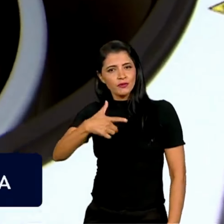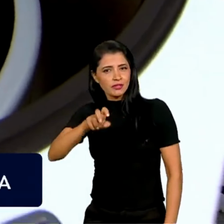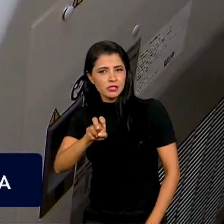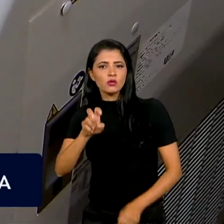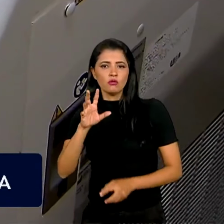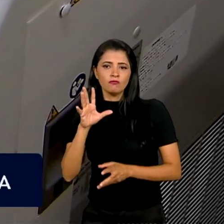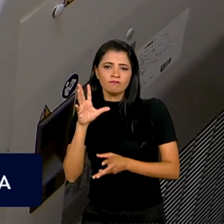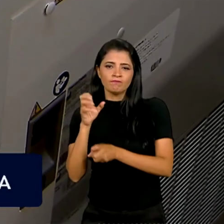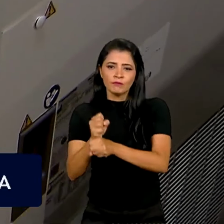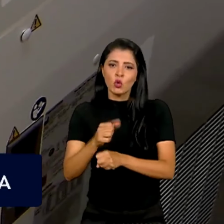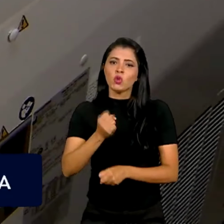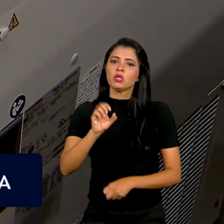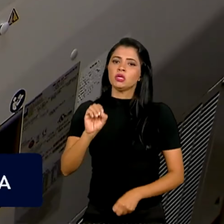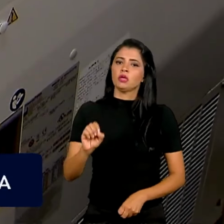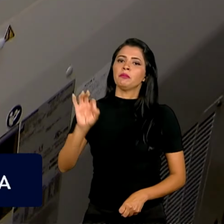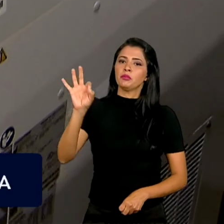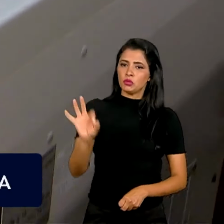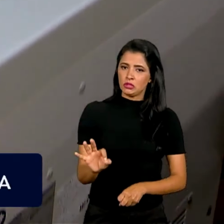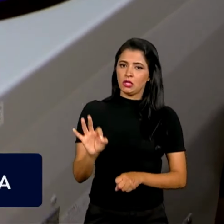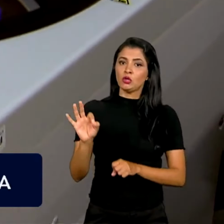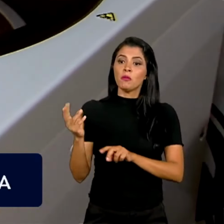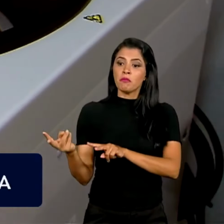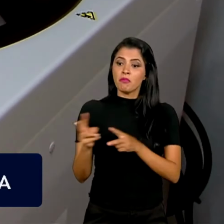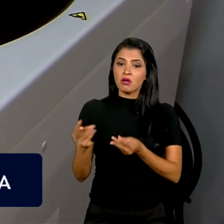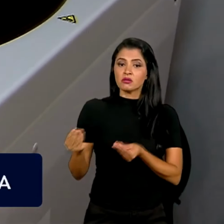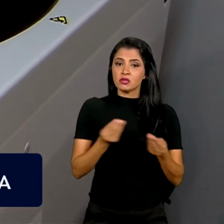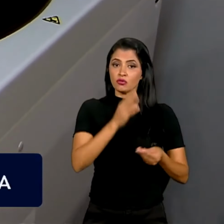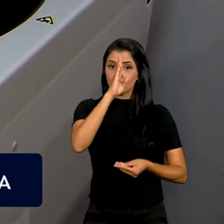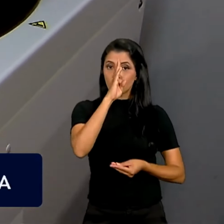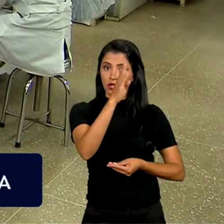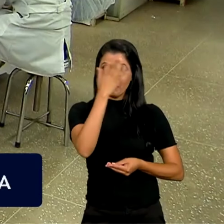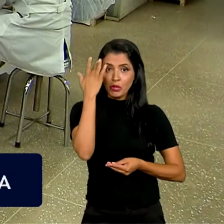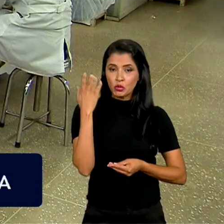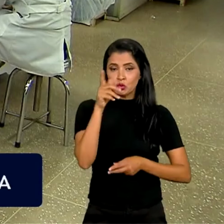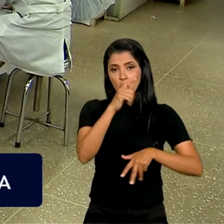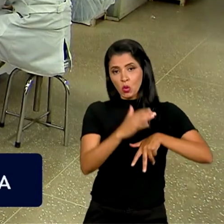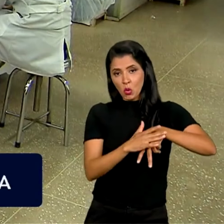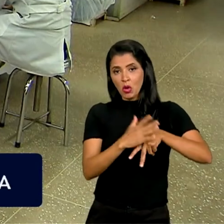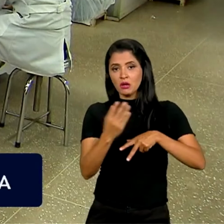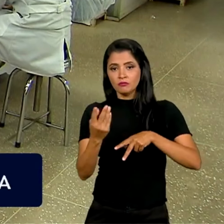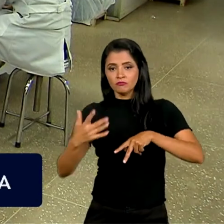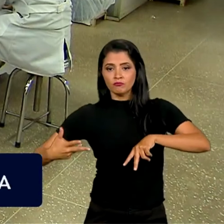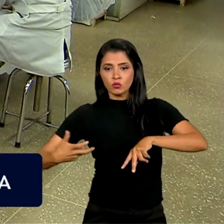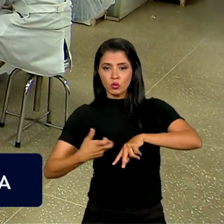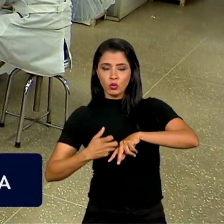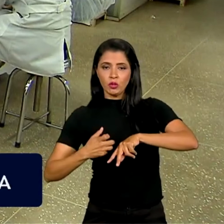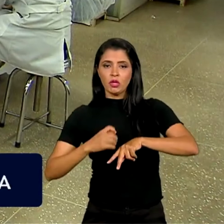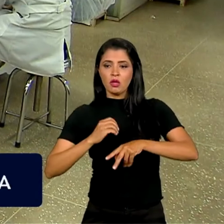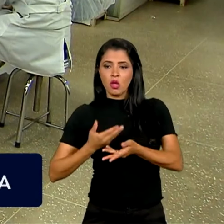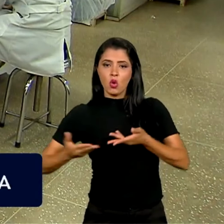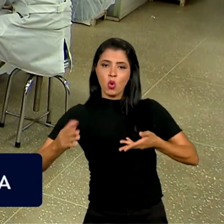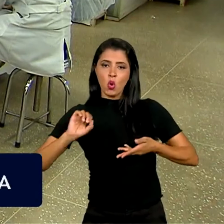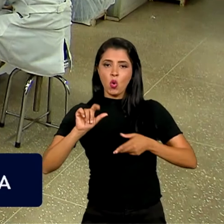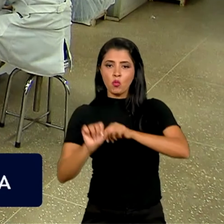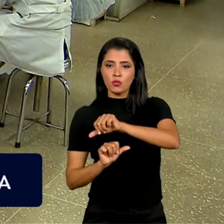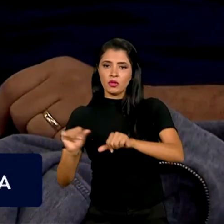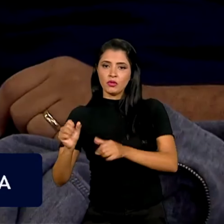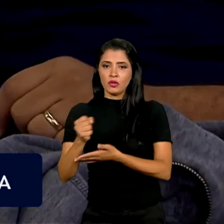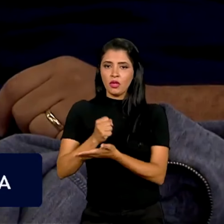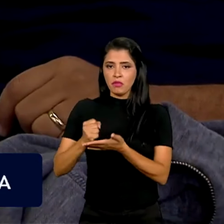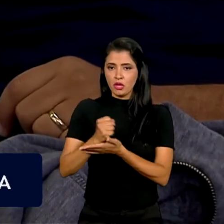80% desses hemoderivados, que podem ser repassados diretamente ao paciente por meio de uma transfusão ou transformados em